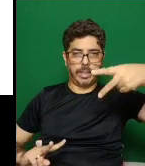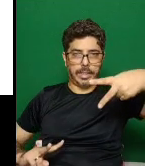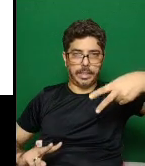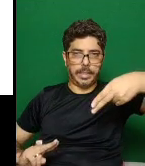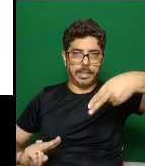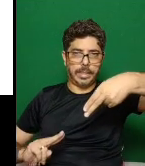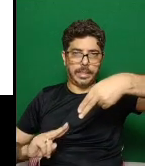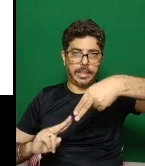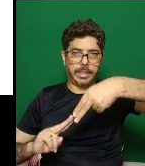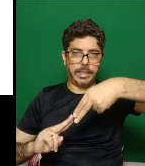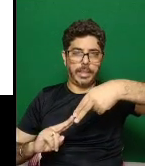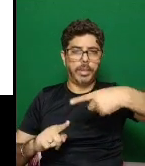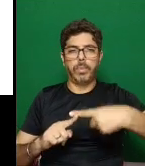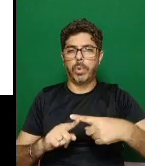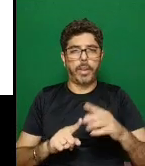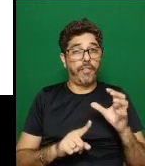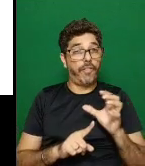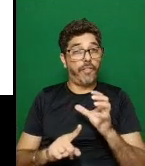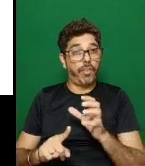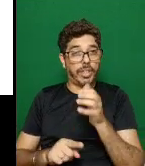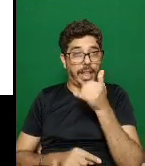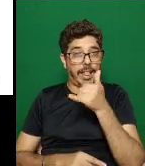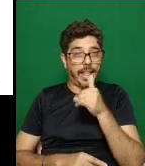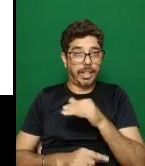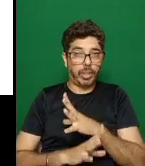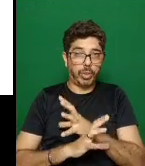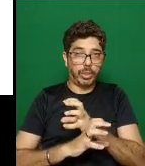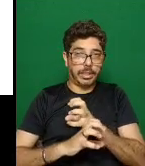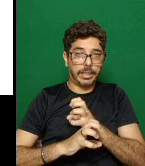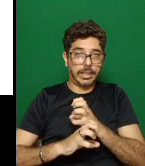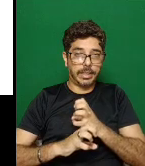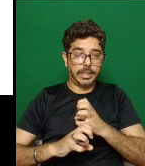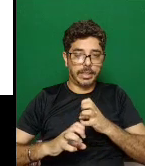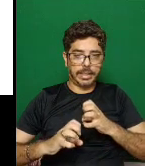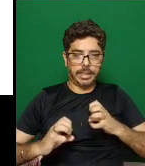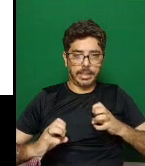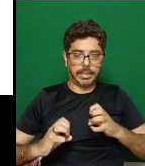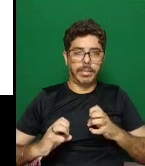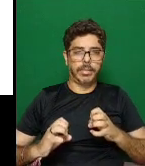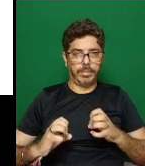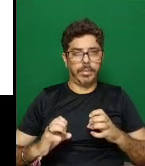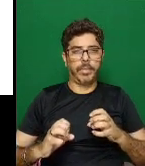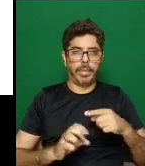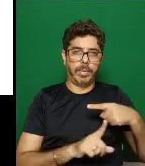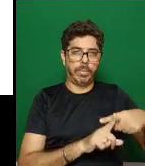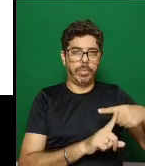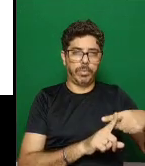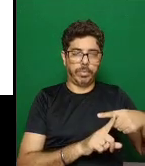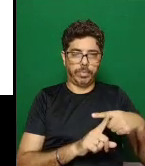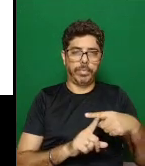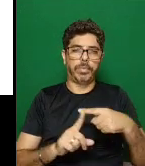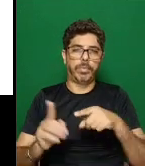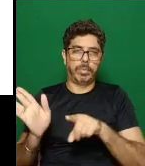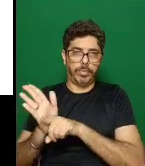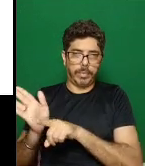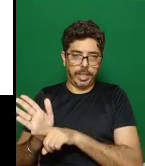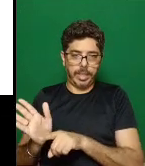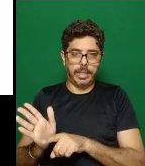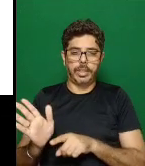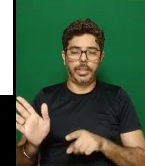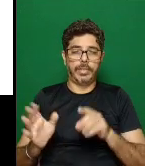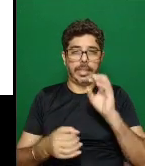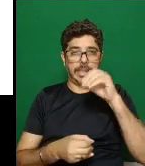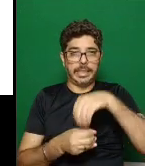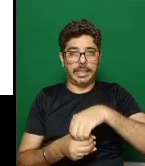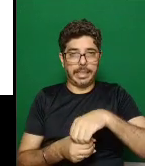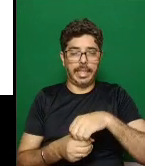mantidas juntas por forças eletrostáticas, ou seja, pela atração entre as cargas positivas pelas cargas negativas que